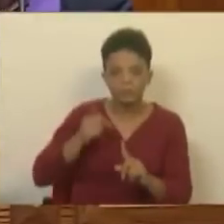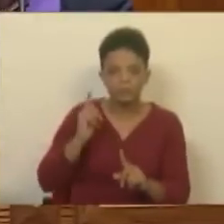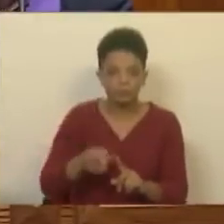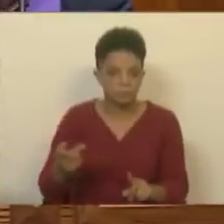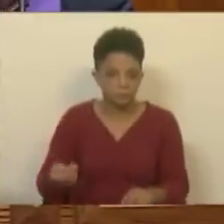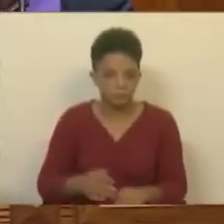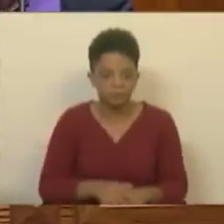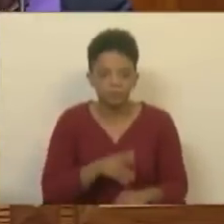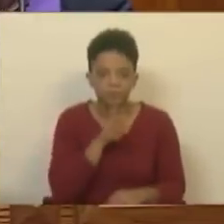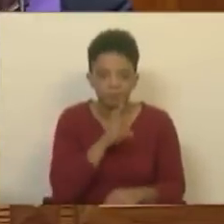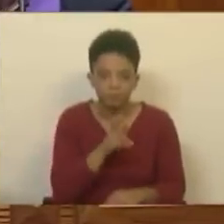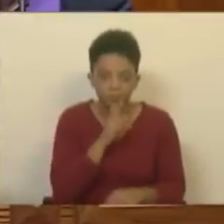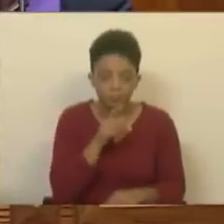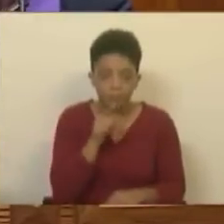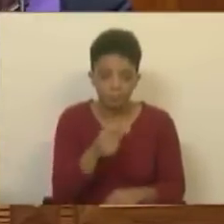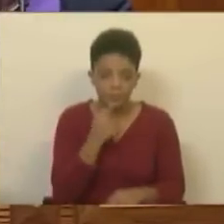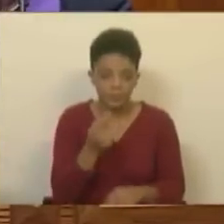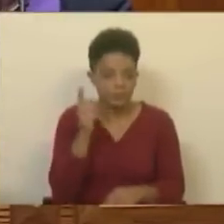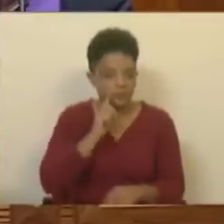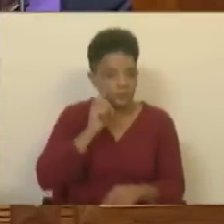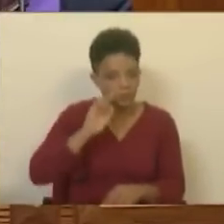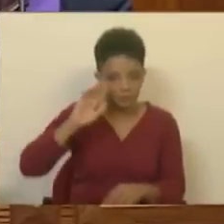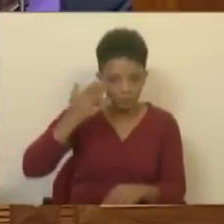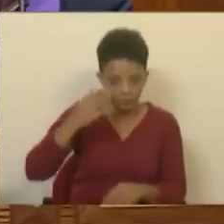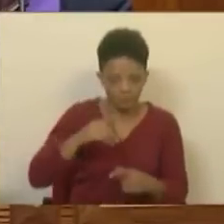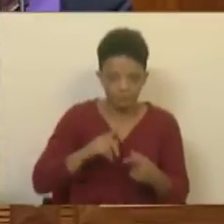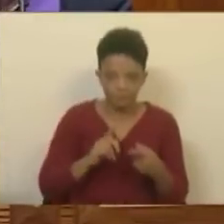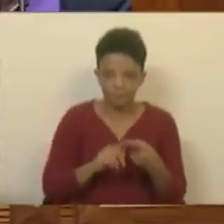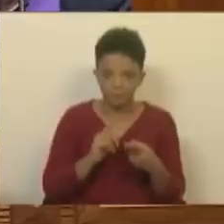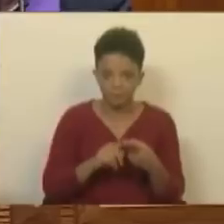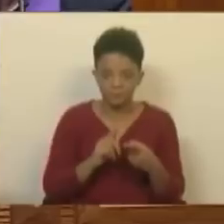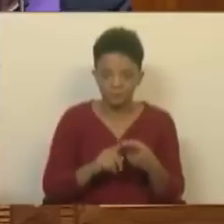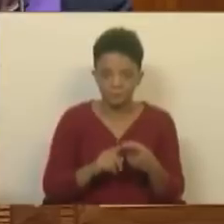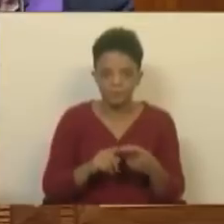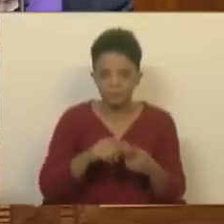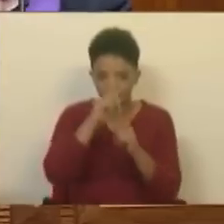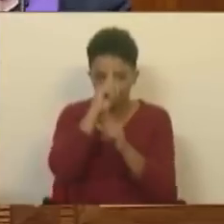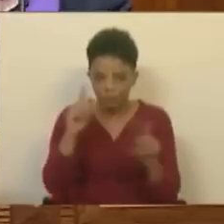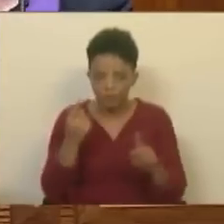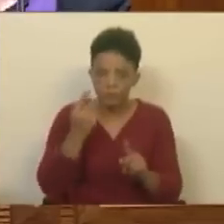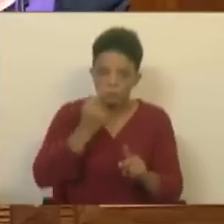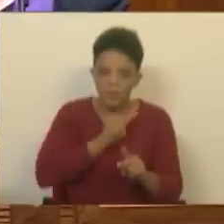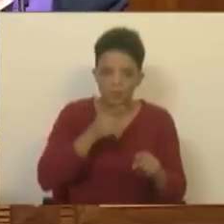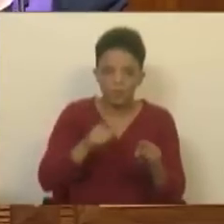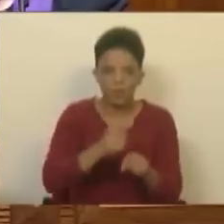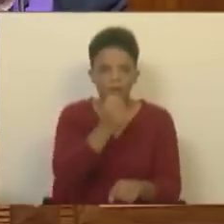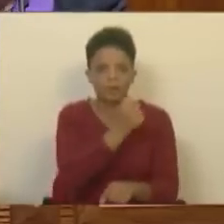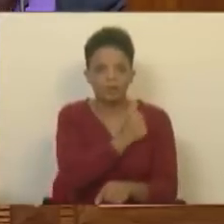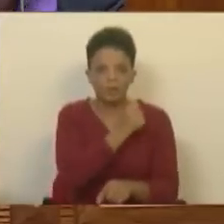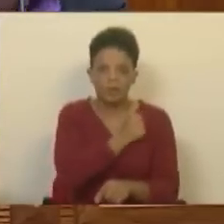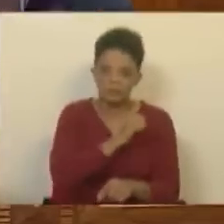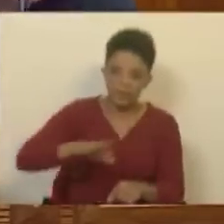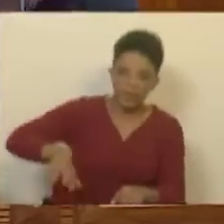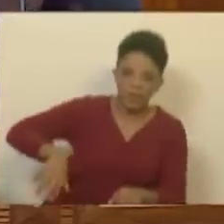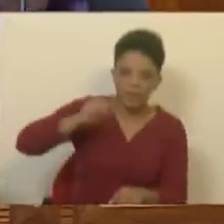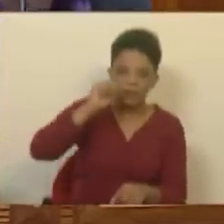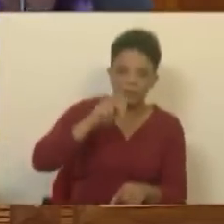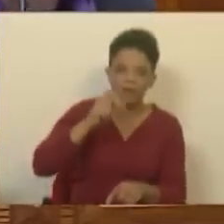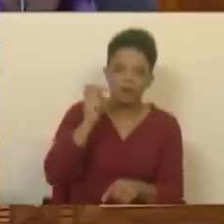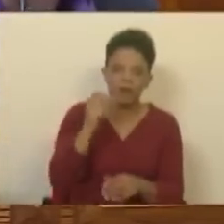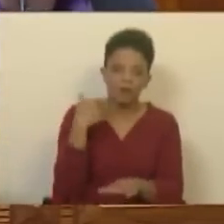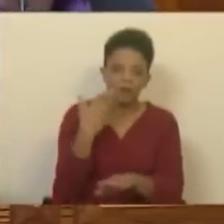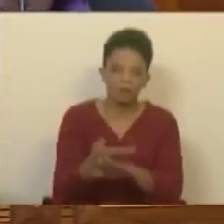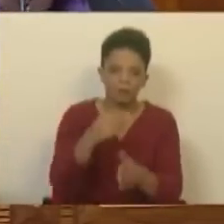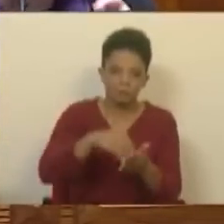responder àquilo que considerou como essencial acabar com esse princípio os professores têm a andar com a casa as costas desafio até se puderem